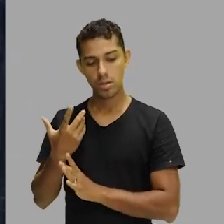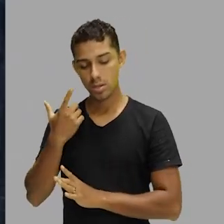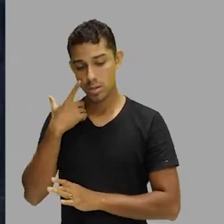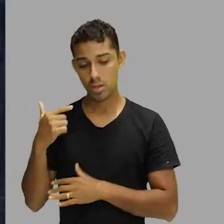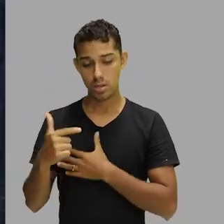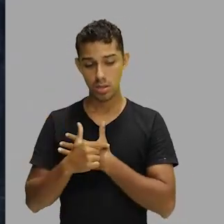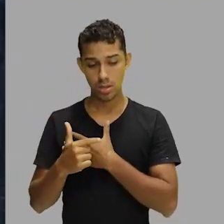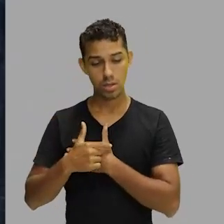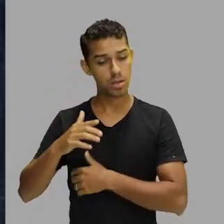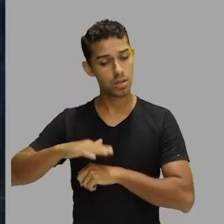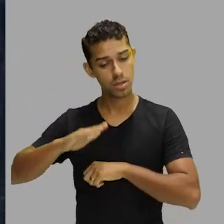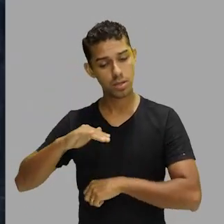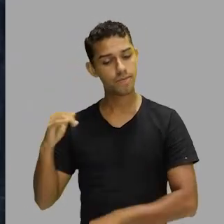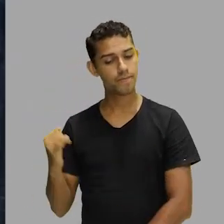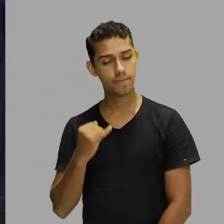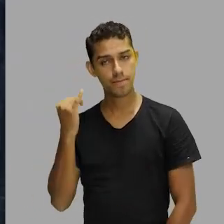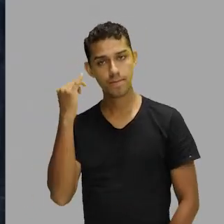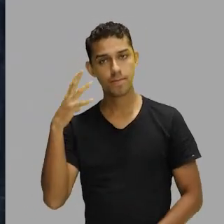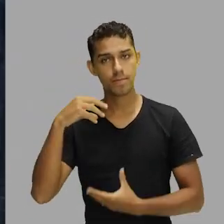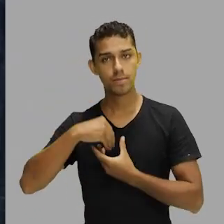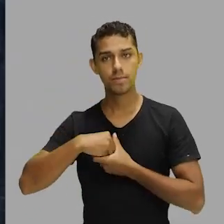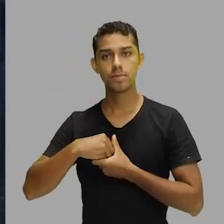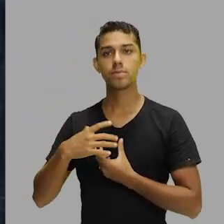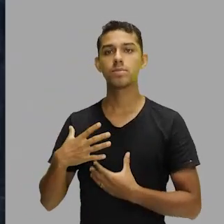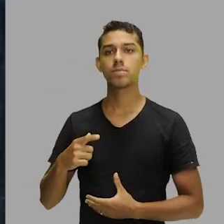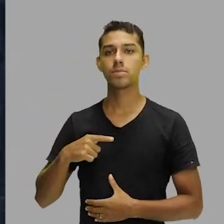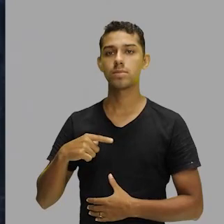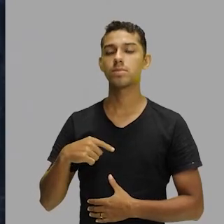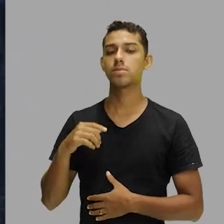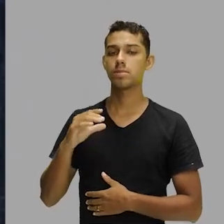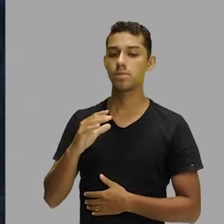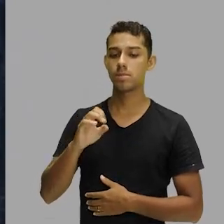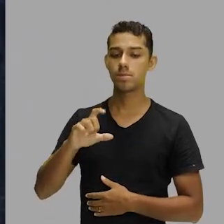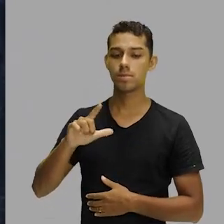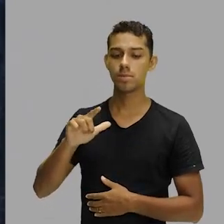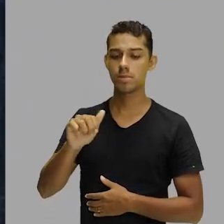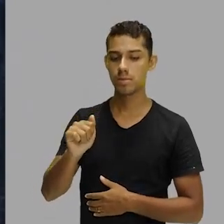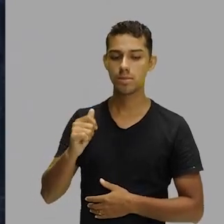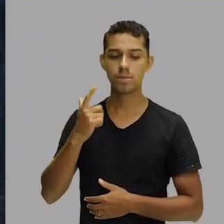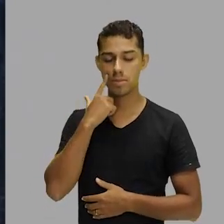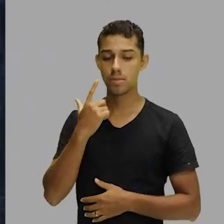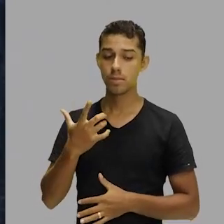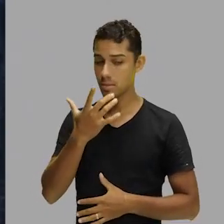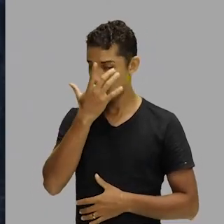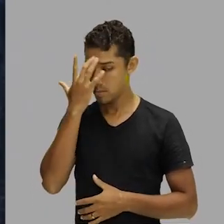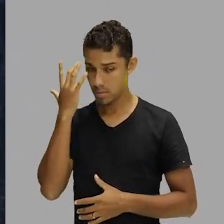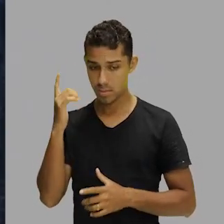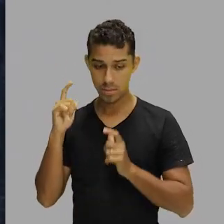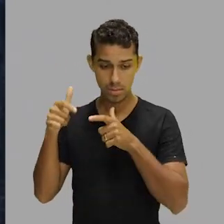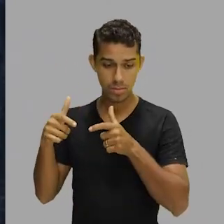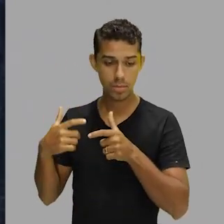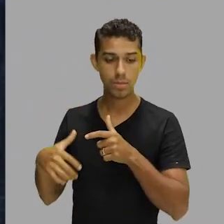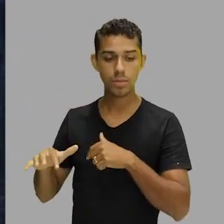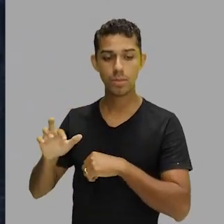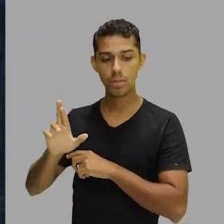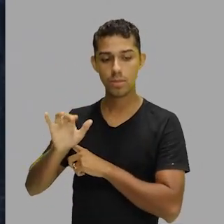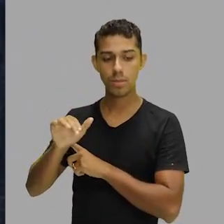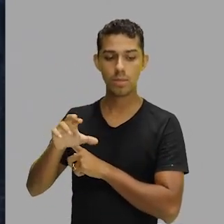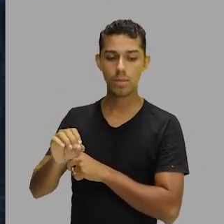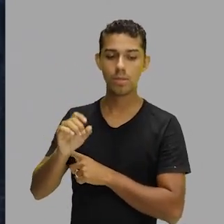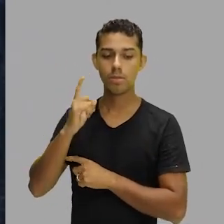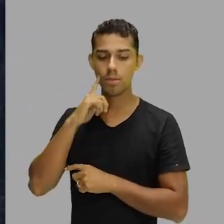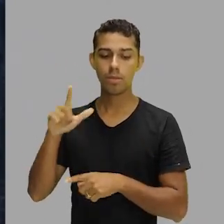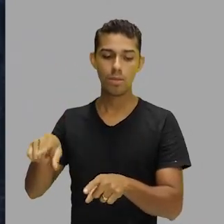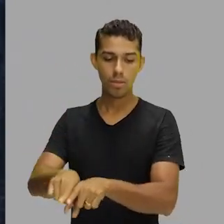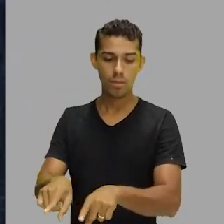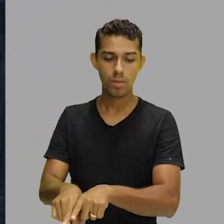função mais importante que existe no interior da célula. Tá? Os indivíduos do reino Monera também apresentam